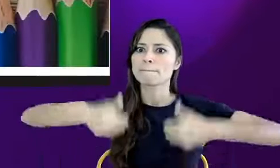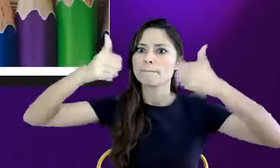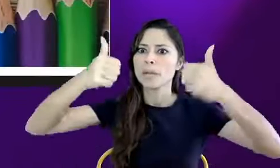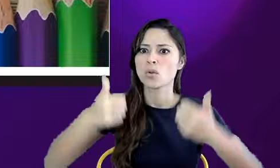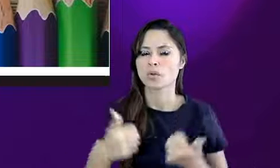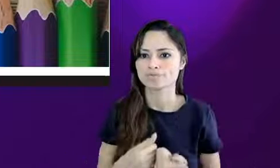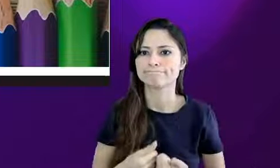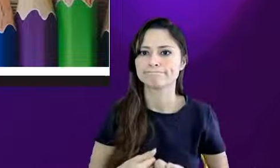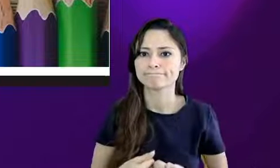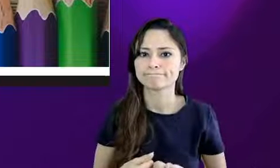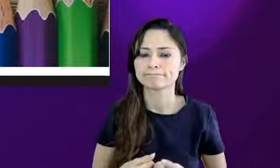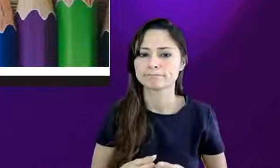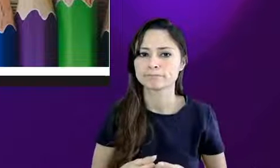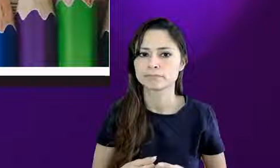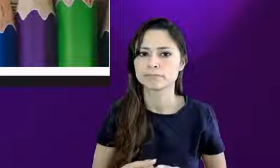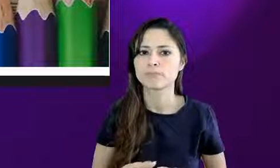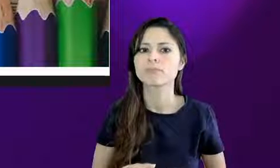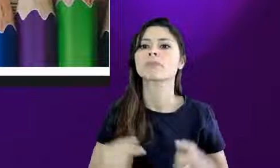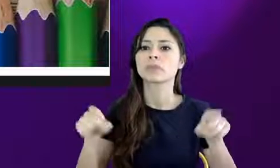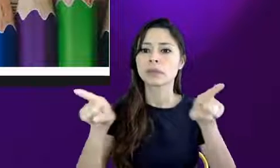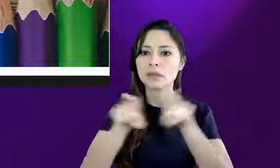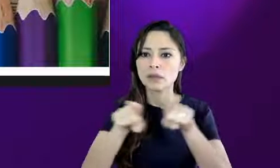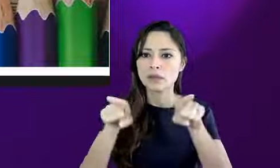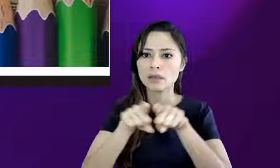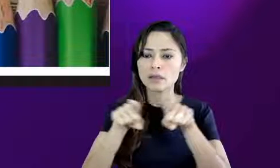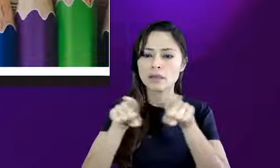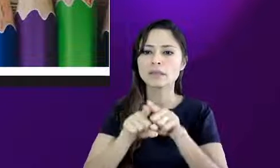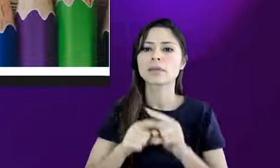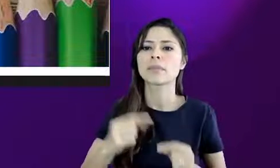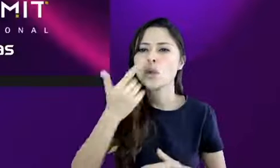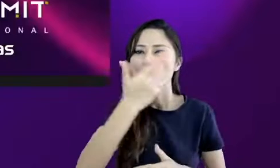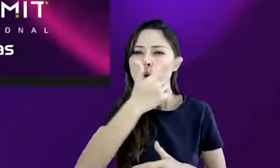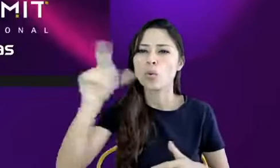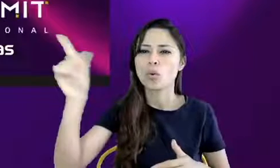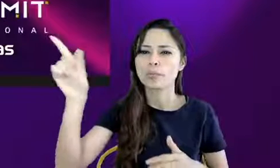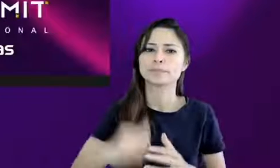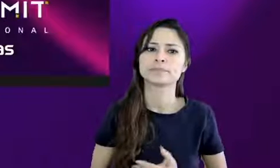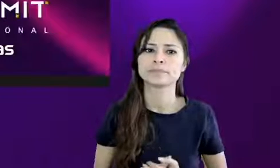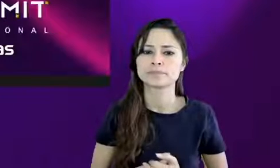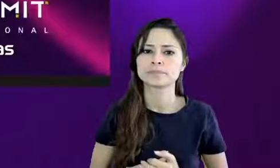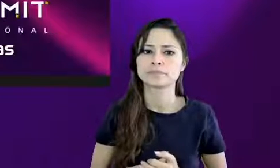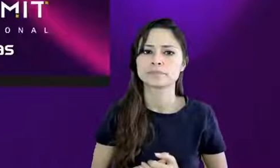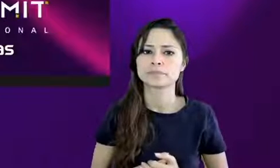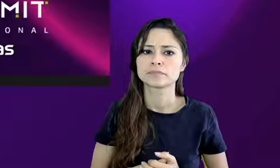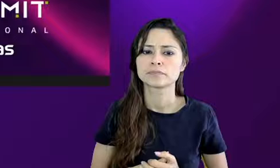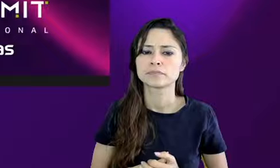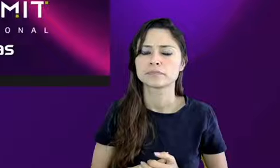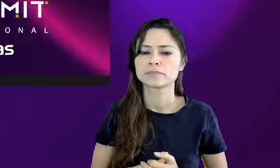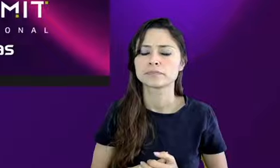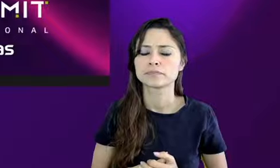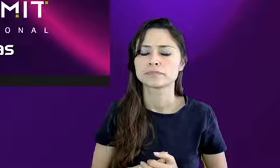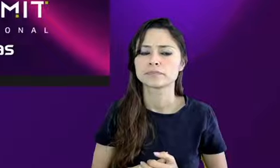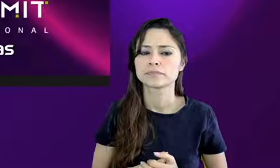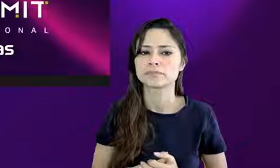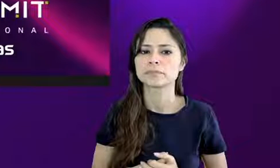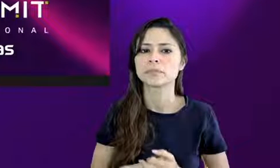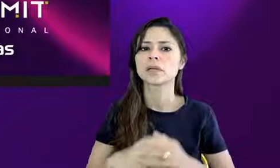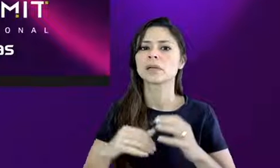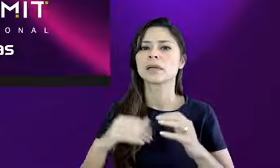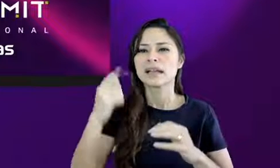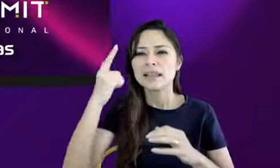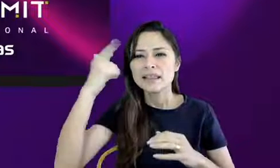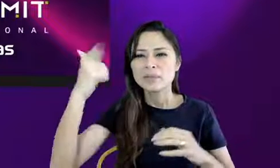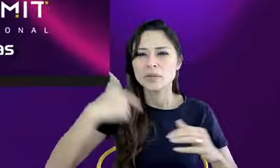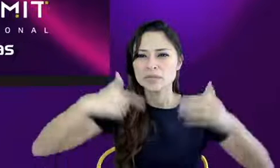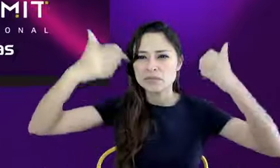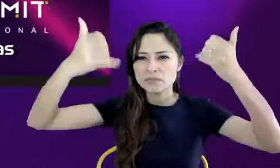anti-TNF. Com relação às manifestações extraintestinais, quais são as evidências que nós temos? Todos lembram que eu falei sobre a